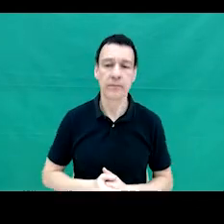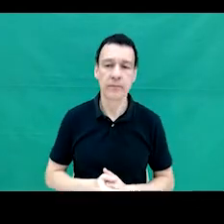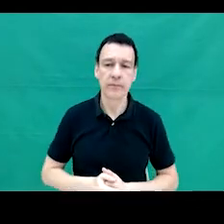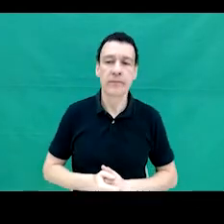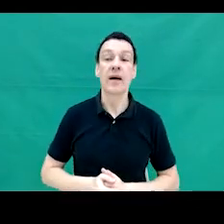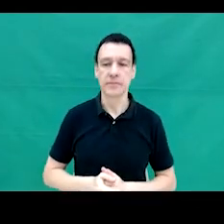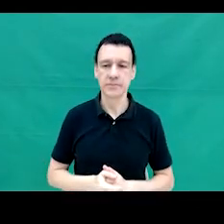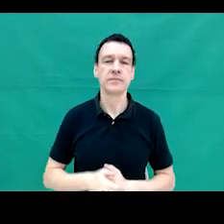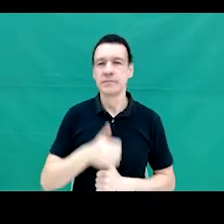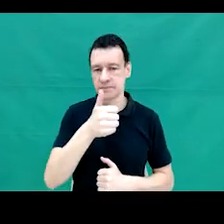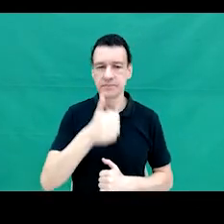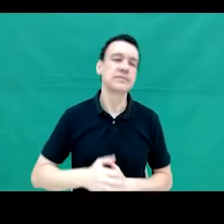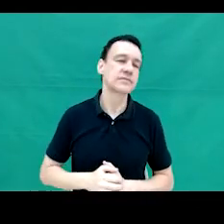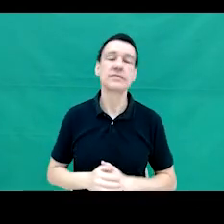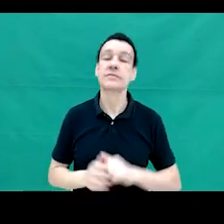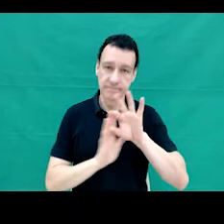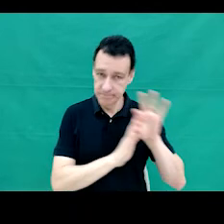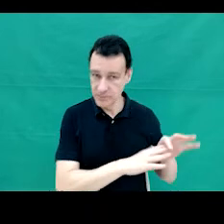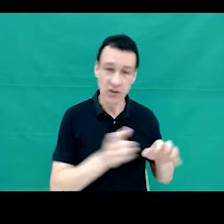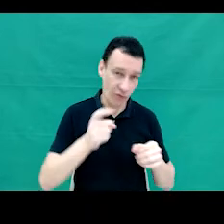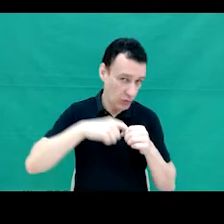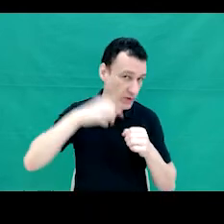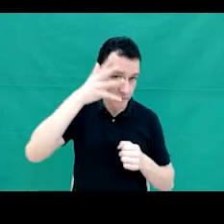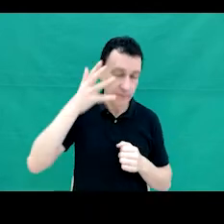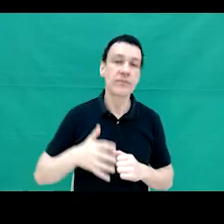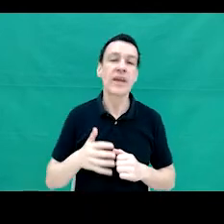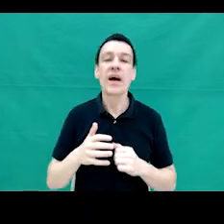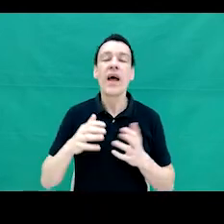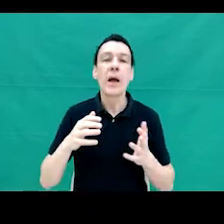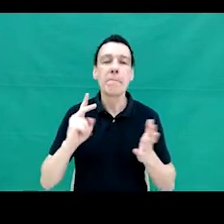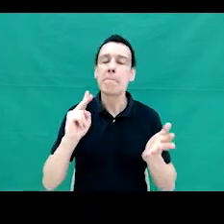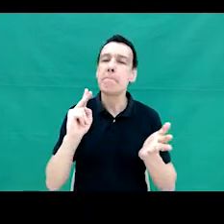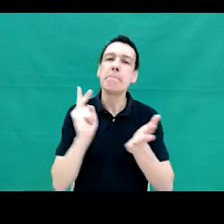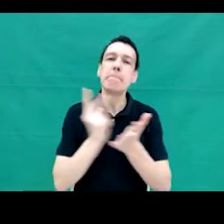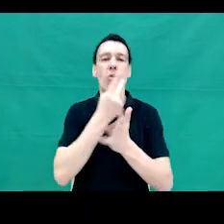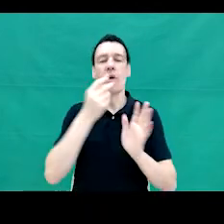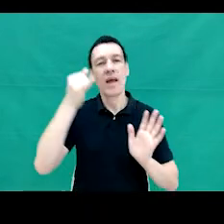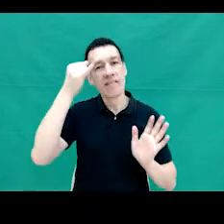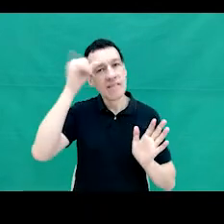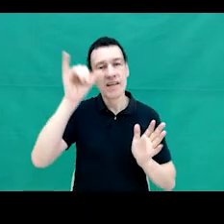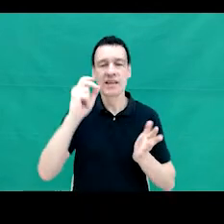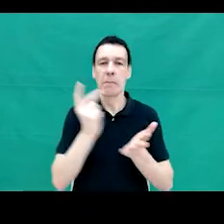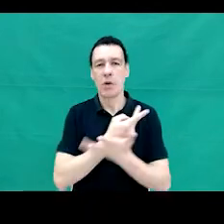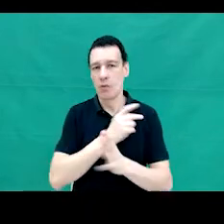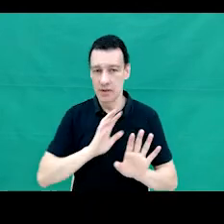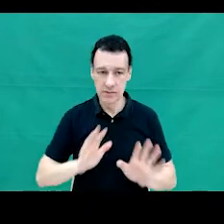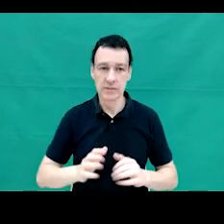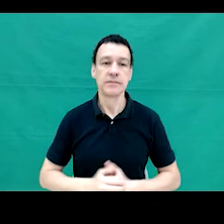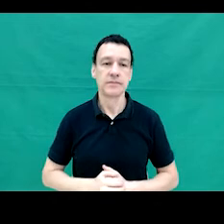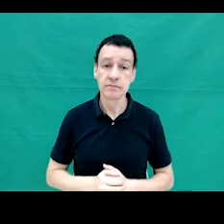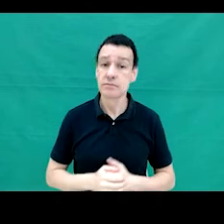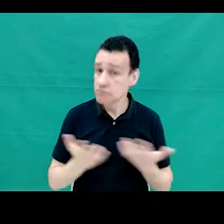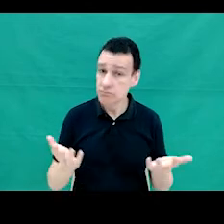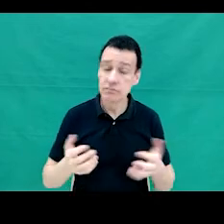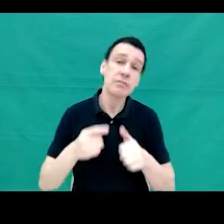5. Prevenções de erros. Bem, o primeiro ponto é priorizar seu esforço. Evitar erros de alto custo primeiro e